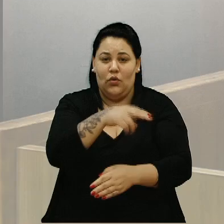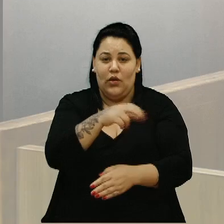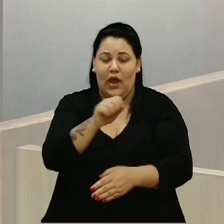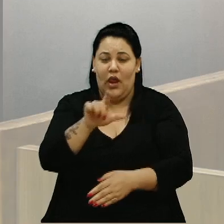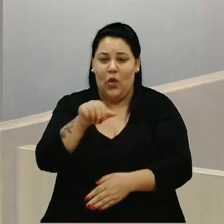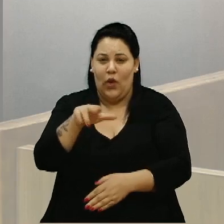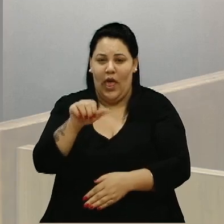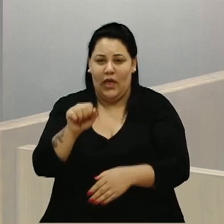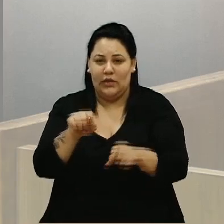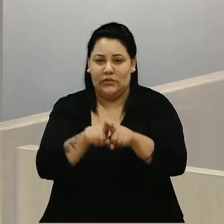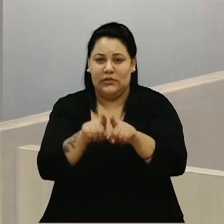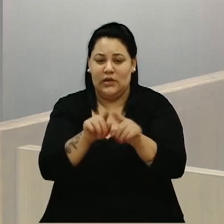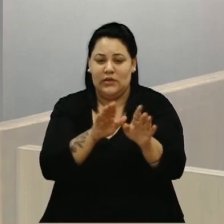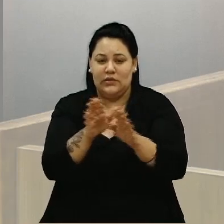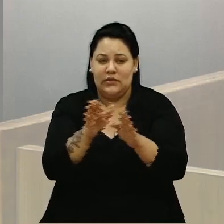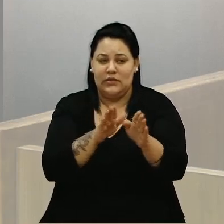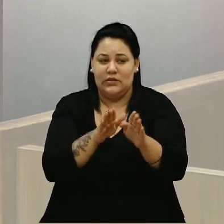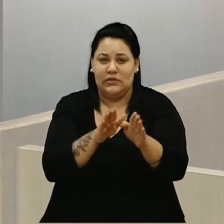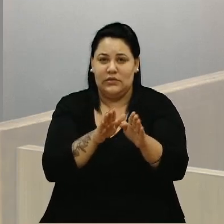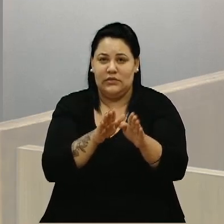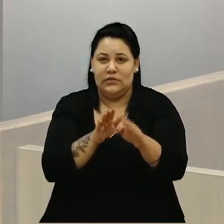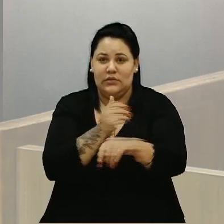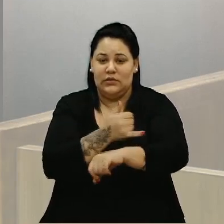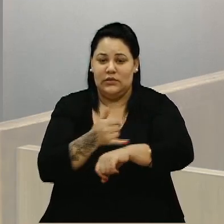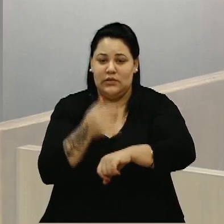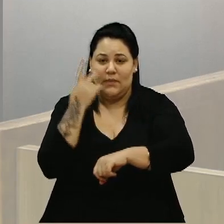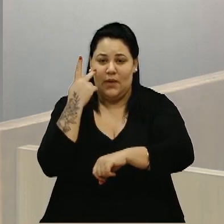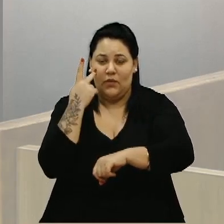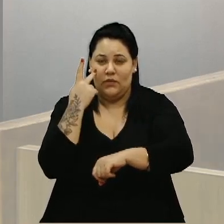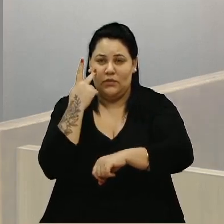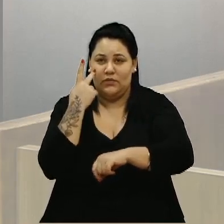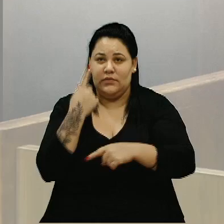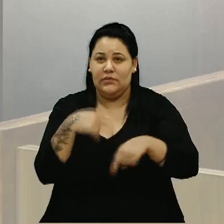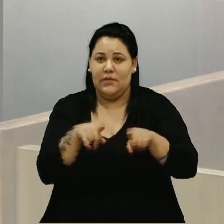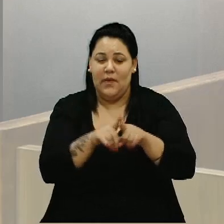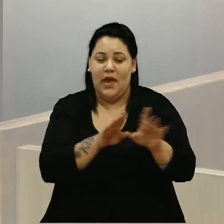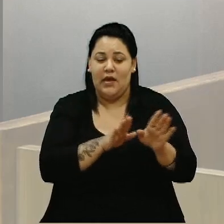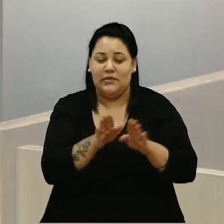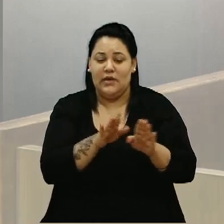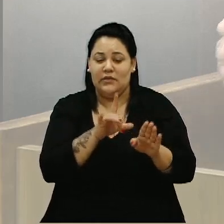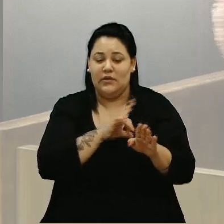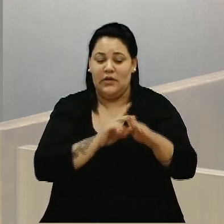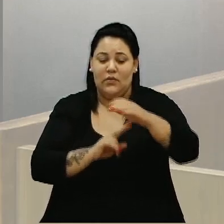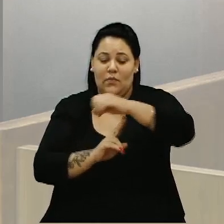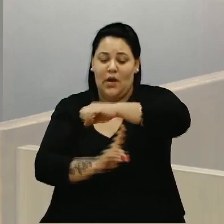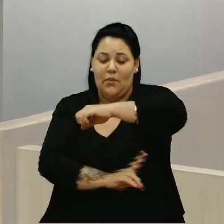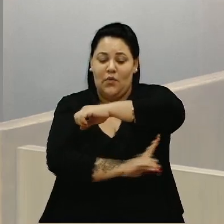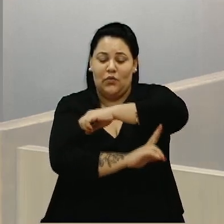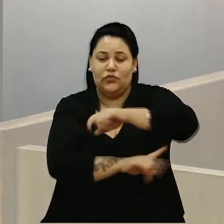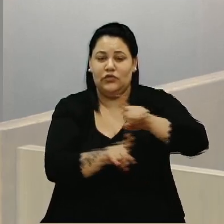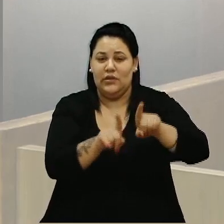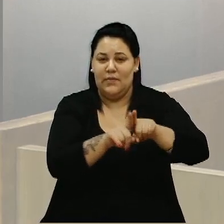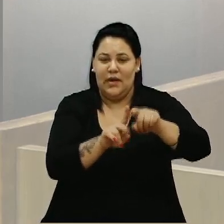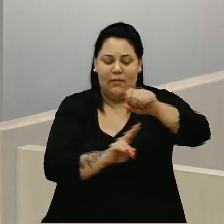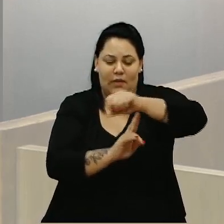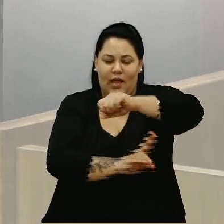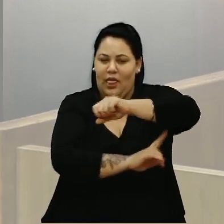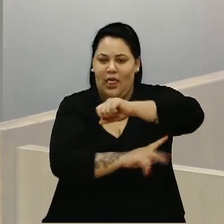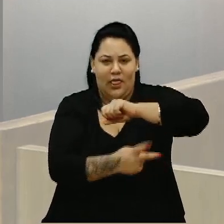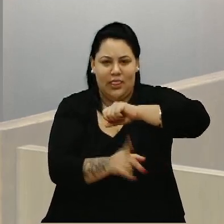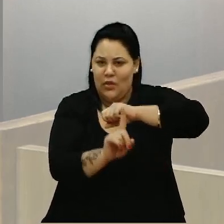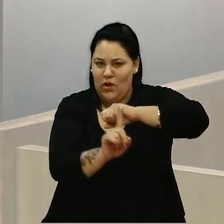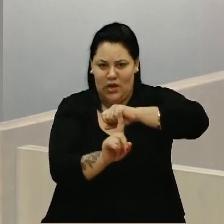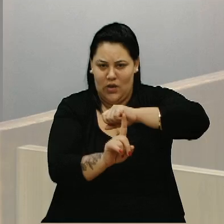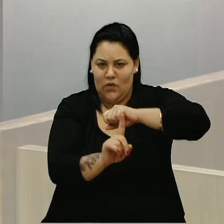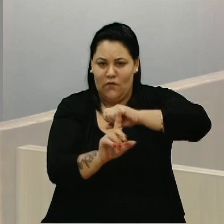a linha São Paulo e também já vai acessando ali. Tem uma ponte também que não caiu ali, uma ponte, ficou uma